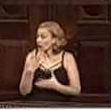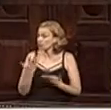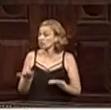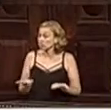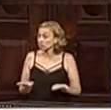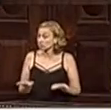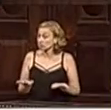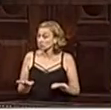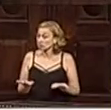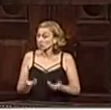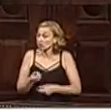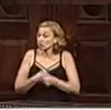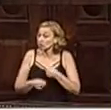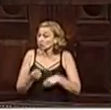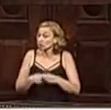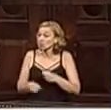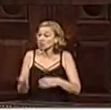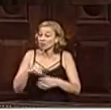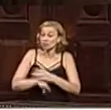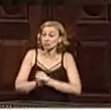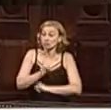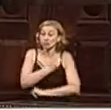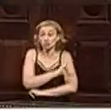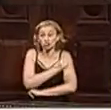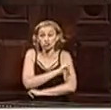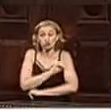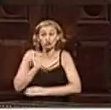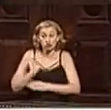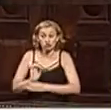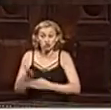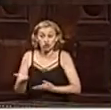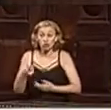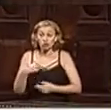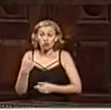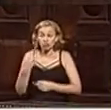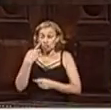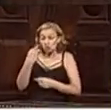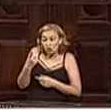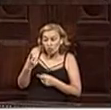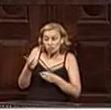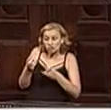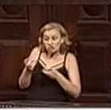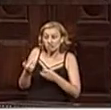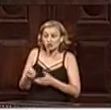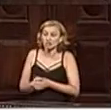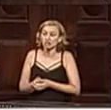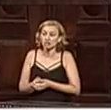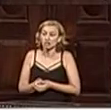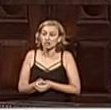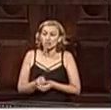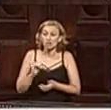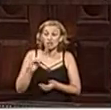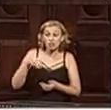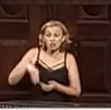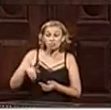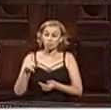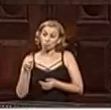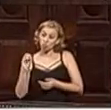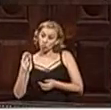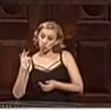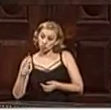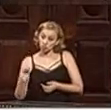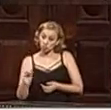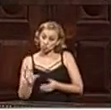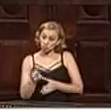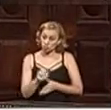desserviço para a economia do Estado do Rio de Janeiro. Mas estão de olho numa arrecadação de impostos, sem pensar, senhor